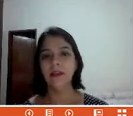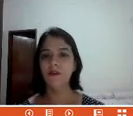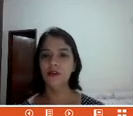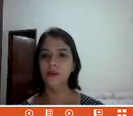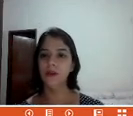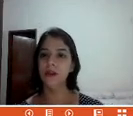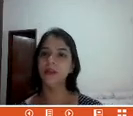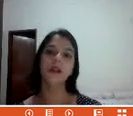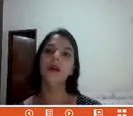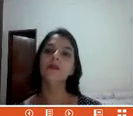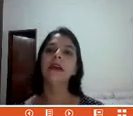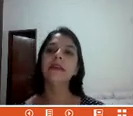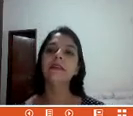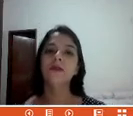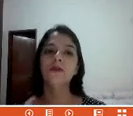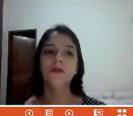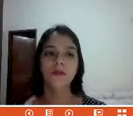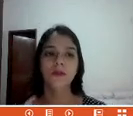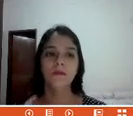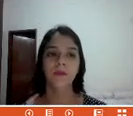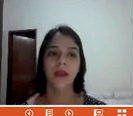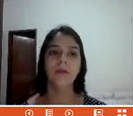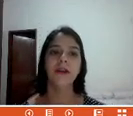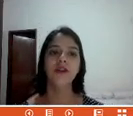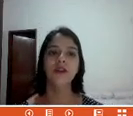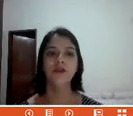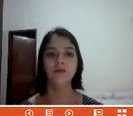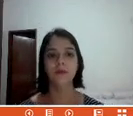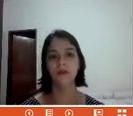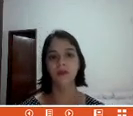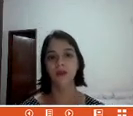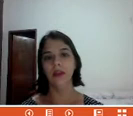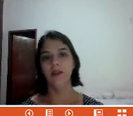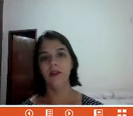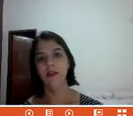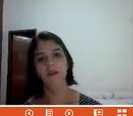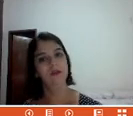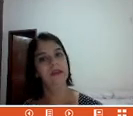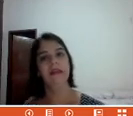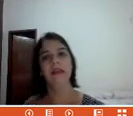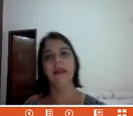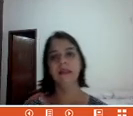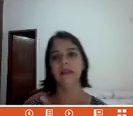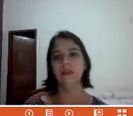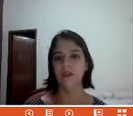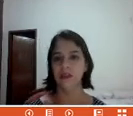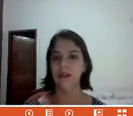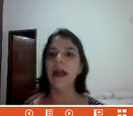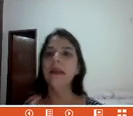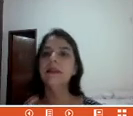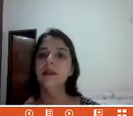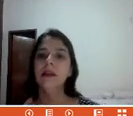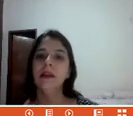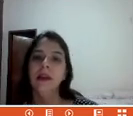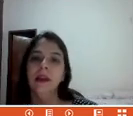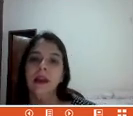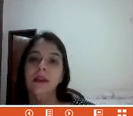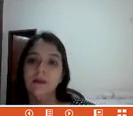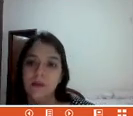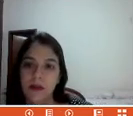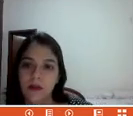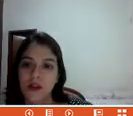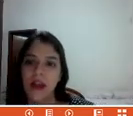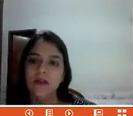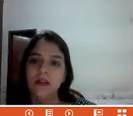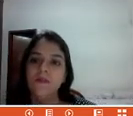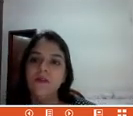INES? É o Instituto Nacional de Educação de Surdos. Tá? A partir de uma mistura entre língua francesa, entre os sinais e